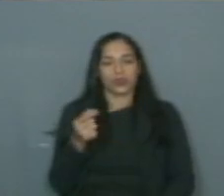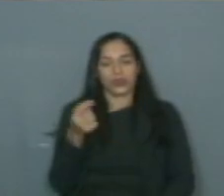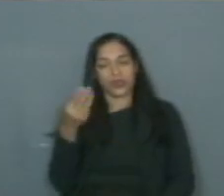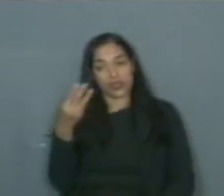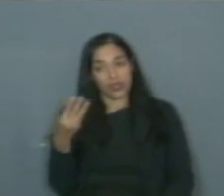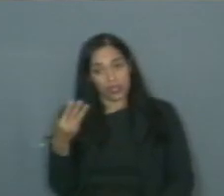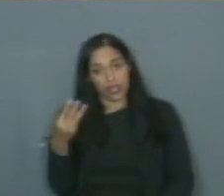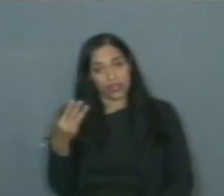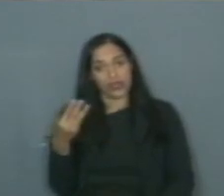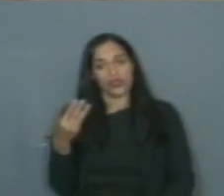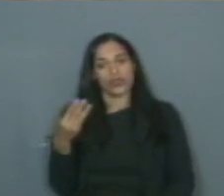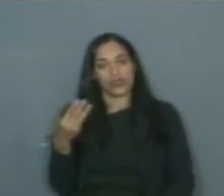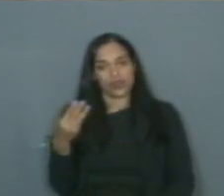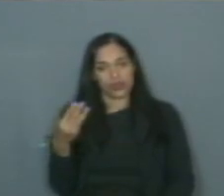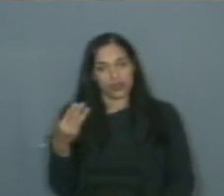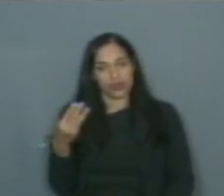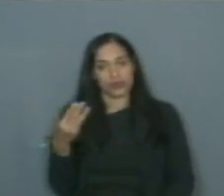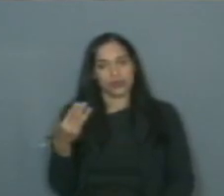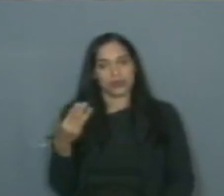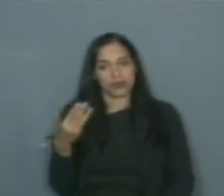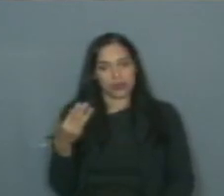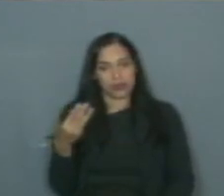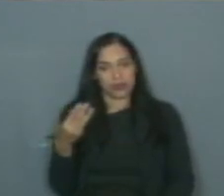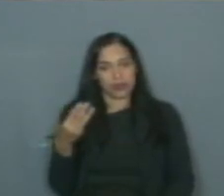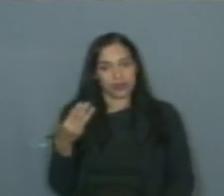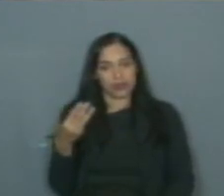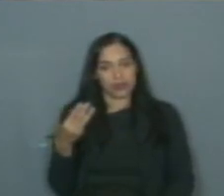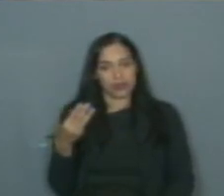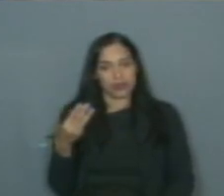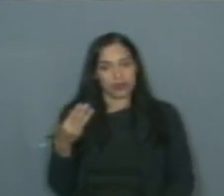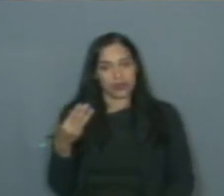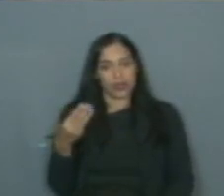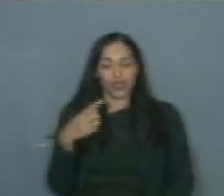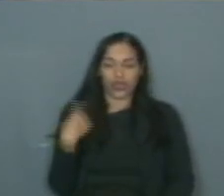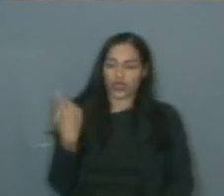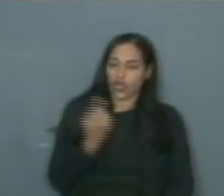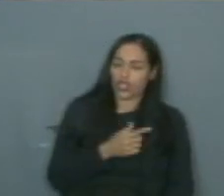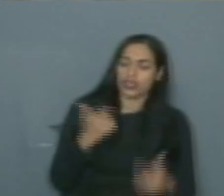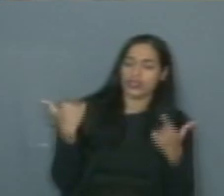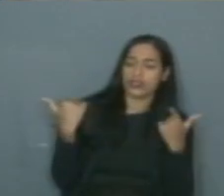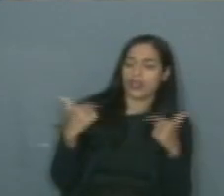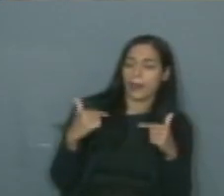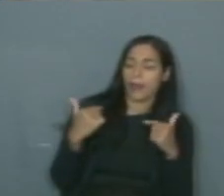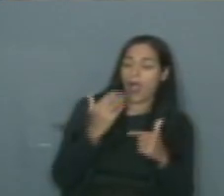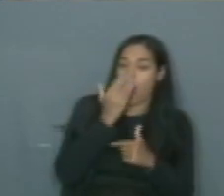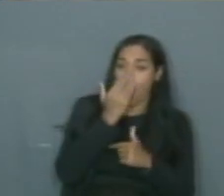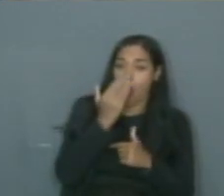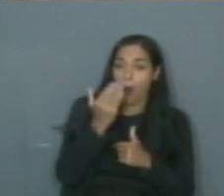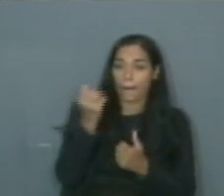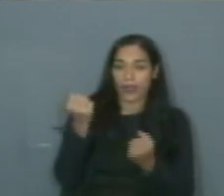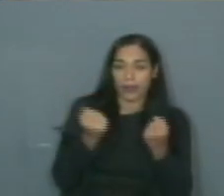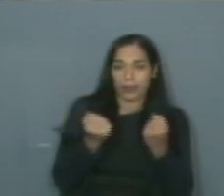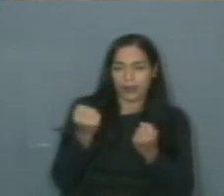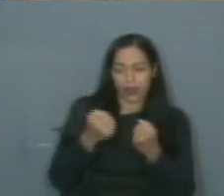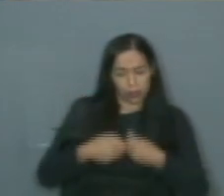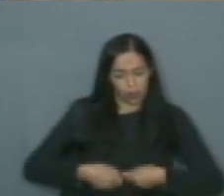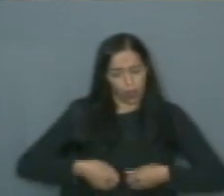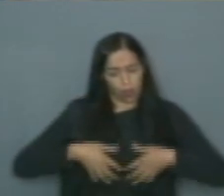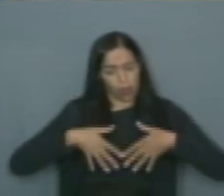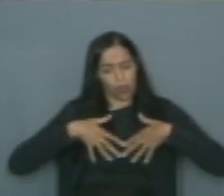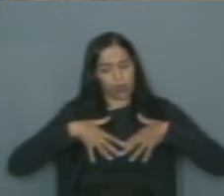2003, éramos simples combeiros. Eu era combeiro, com muito